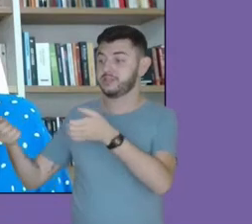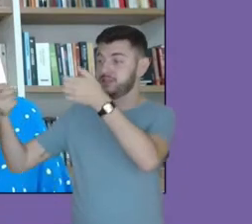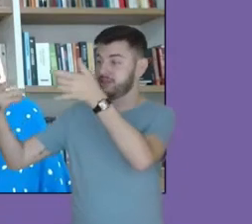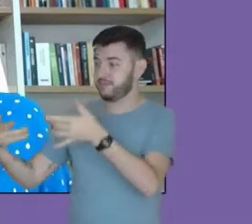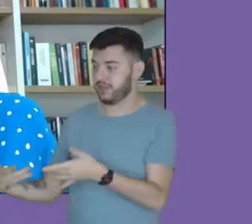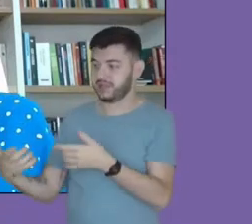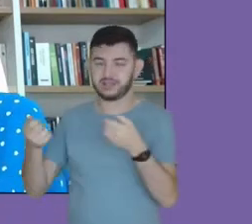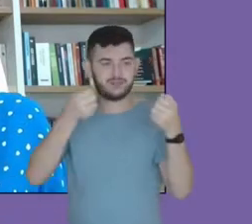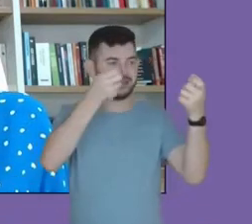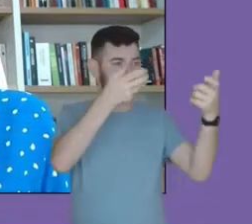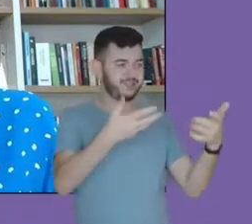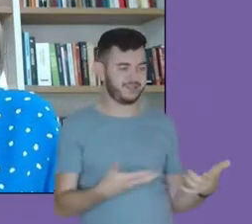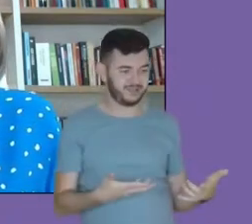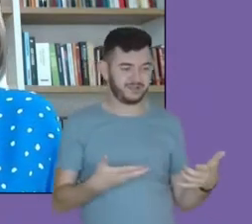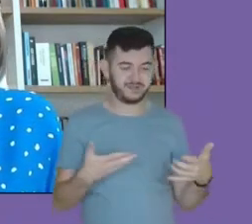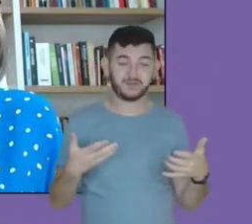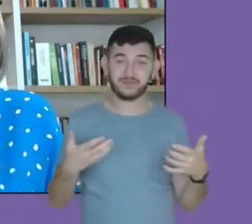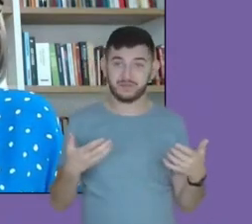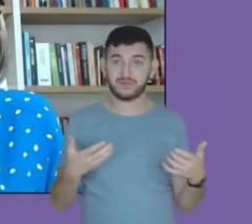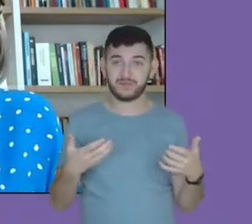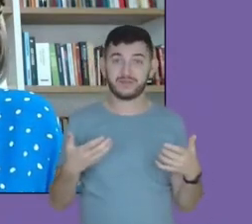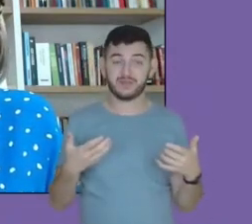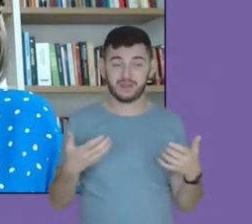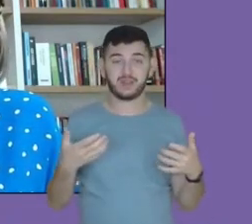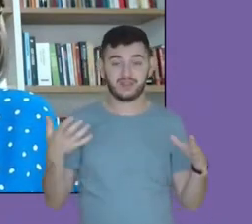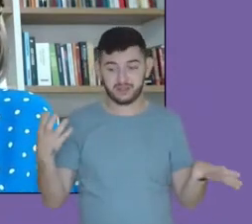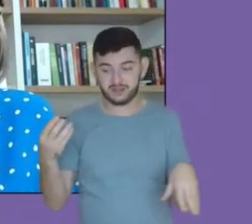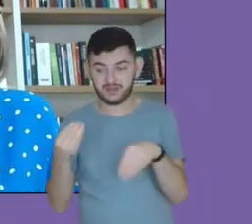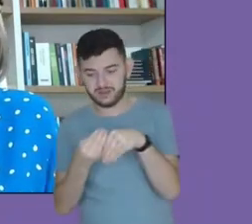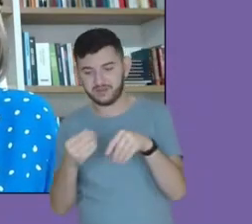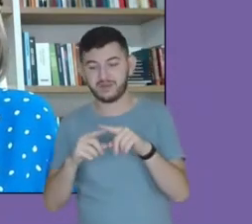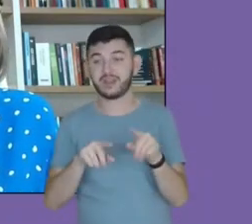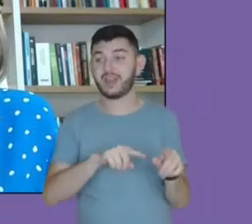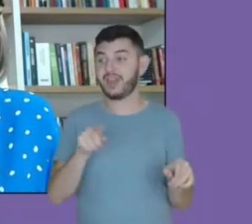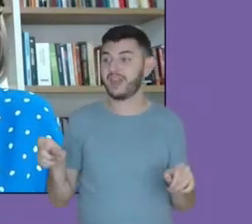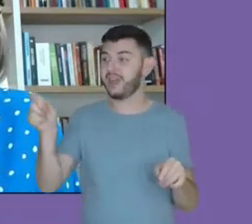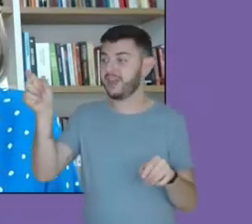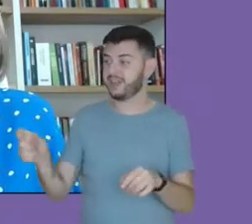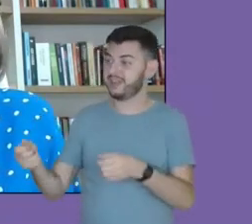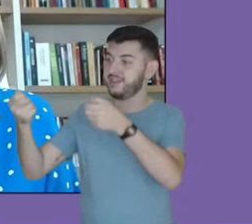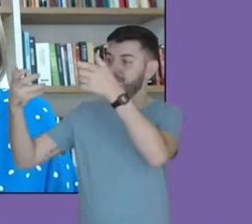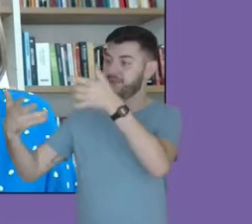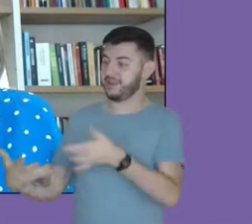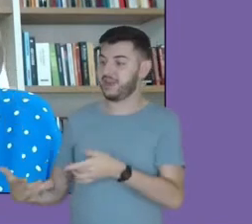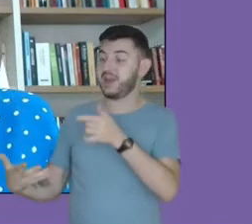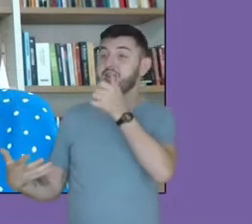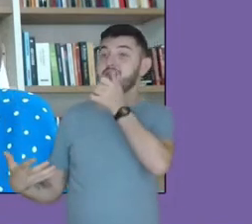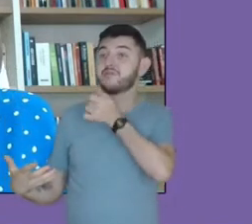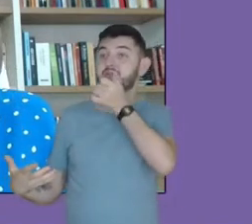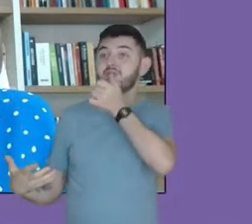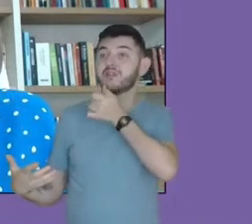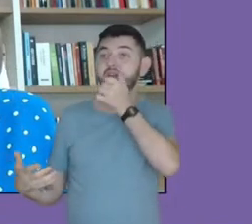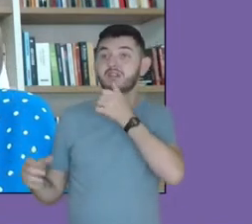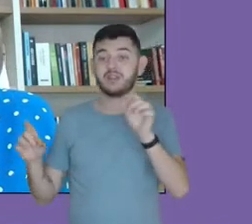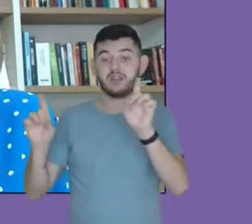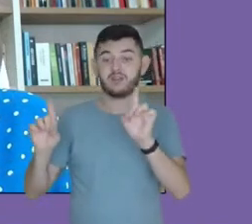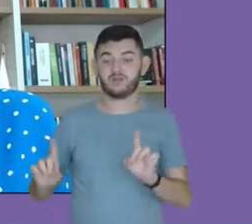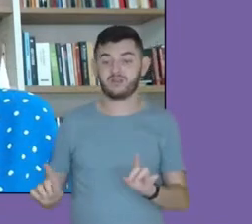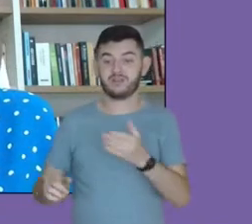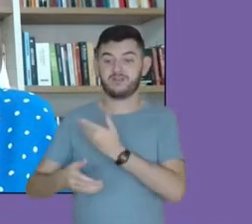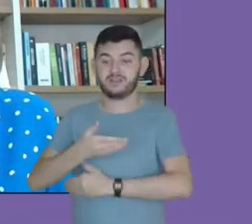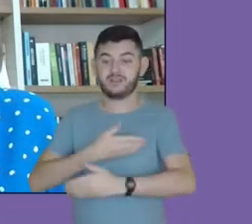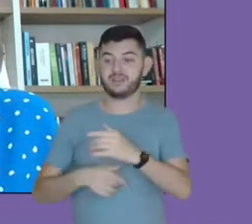ela ainda vai nos dizer que as mulheres com deficiência são a maioria, mas são a minoria quando se trata do acesso ao trabalho, por